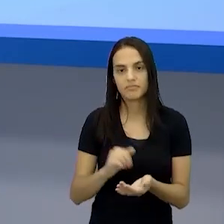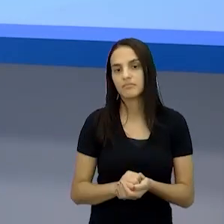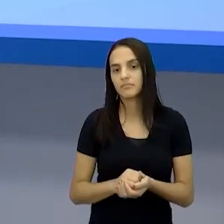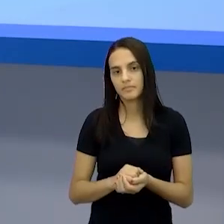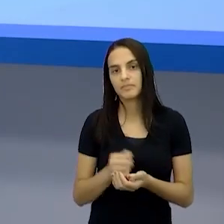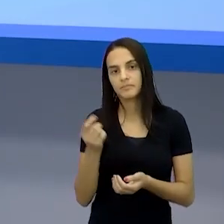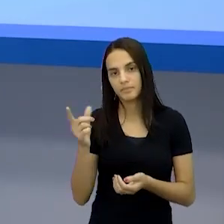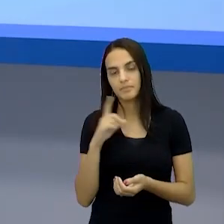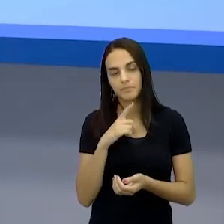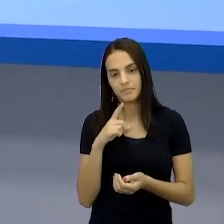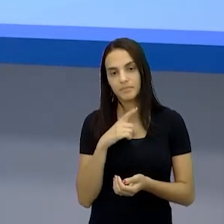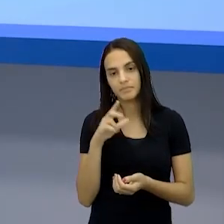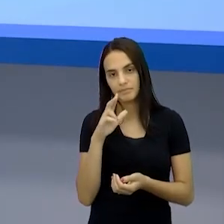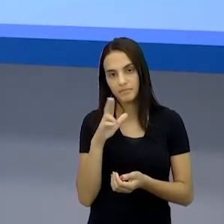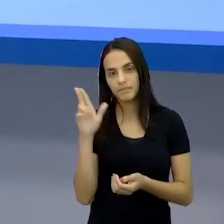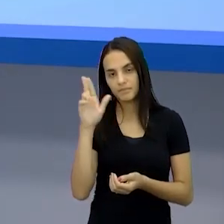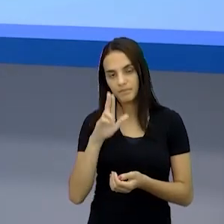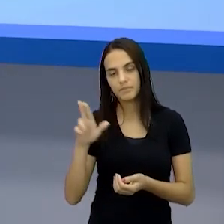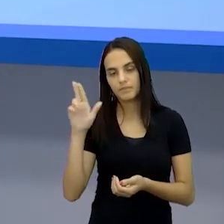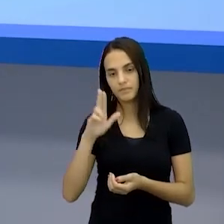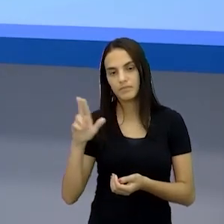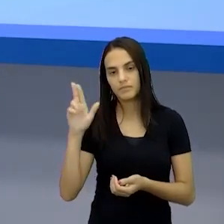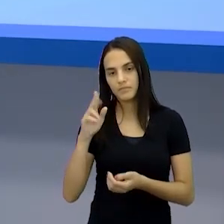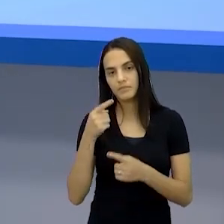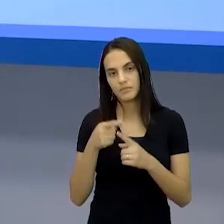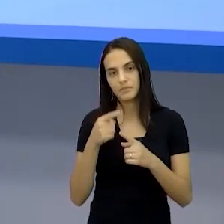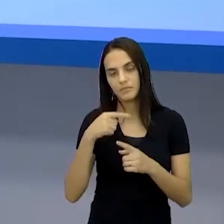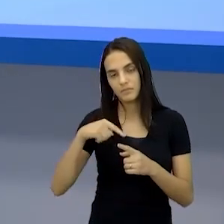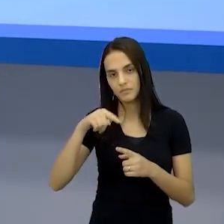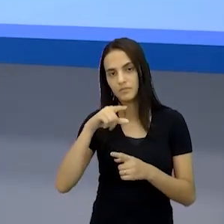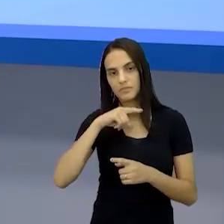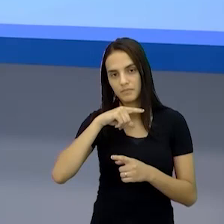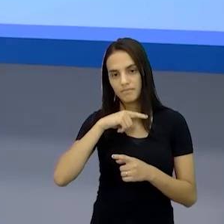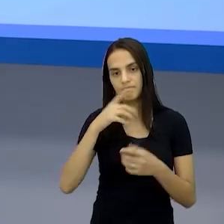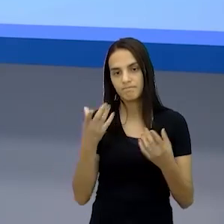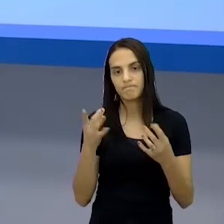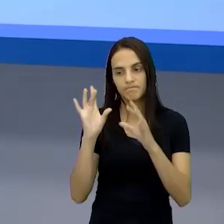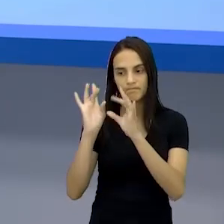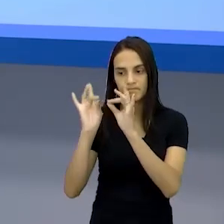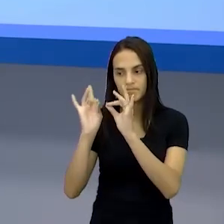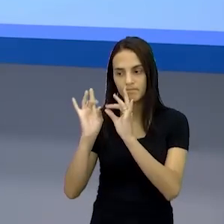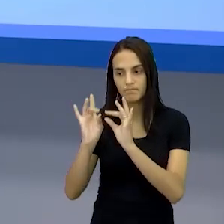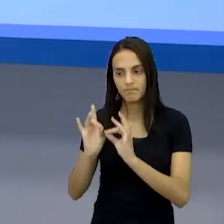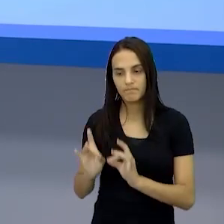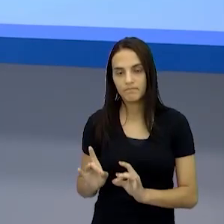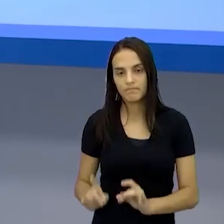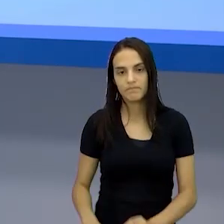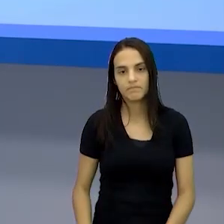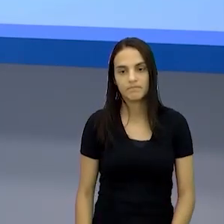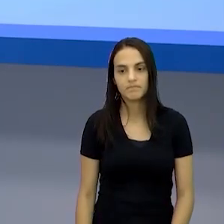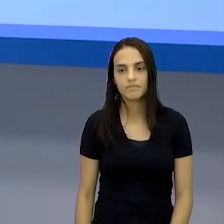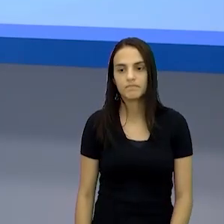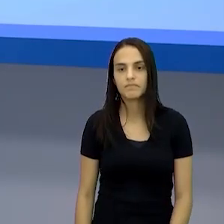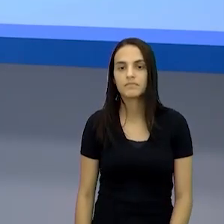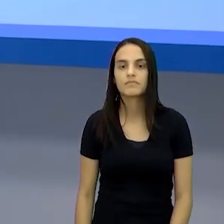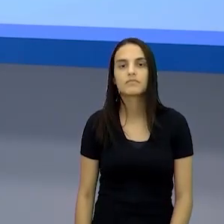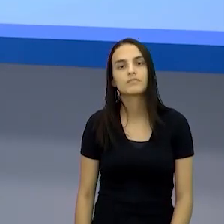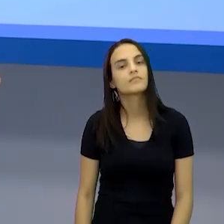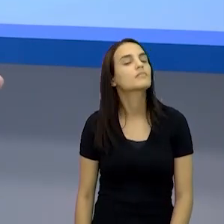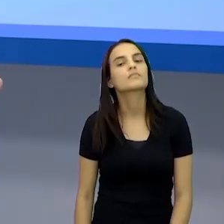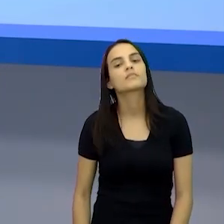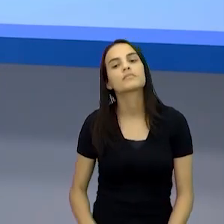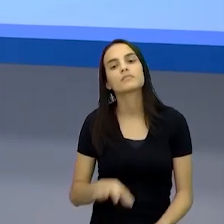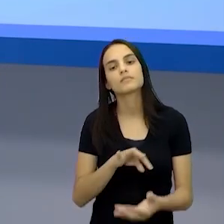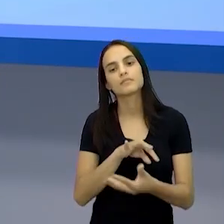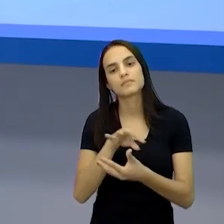então eles vão ter que, né, usufruir do que nós vamos deixar e de preferência que deixamos aí, né, um